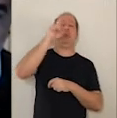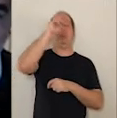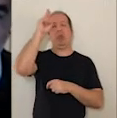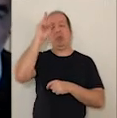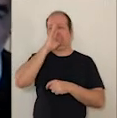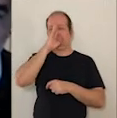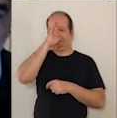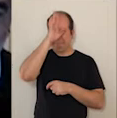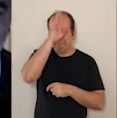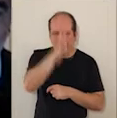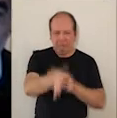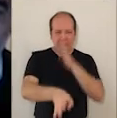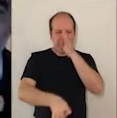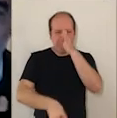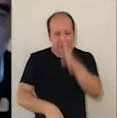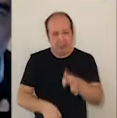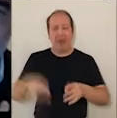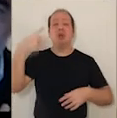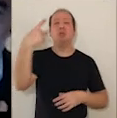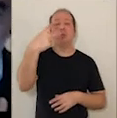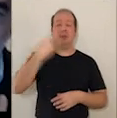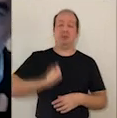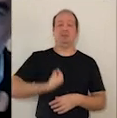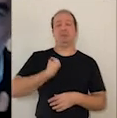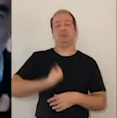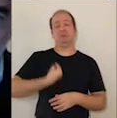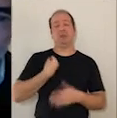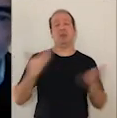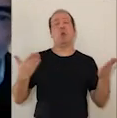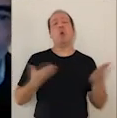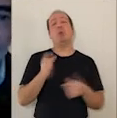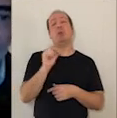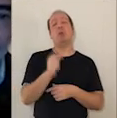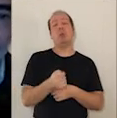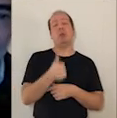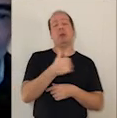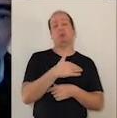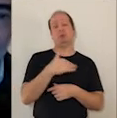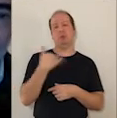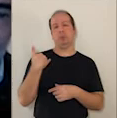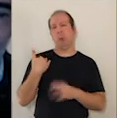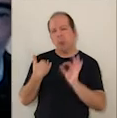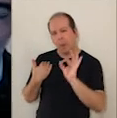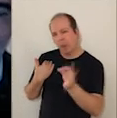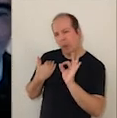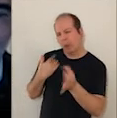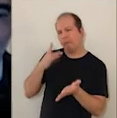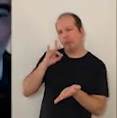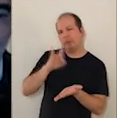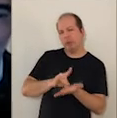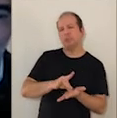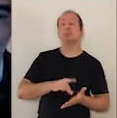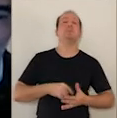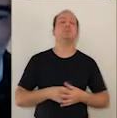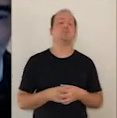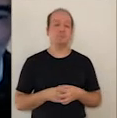tal modo que sua existência está por um fio. Isto é pura verdade. Se